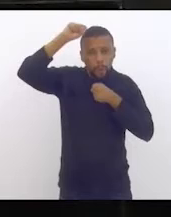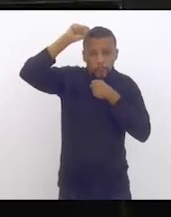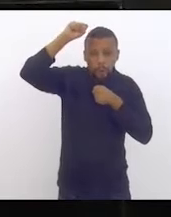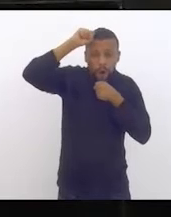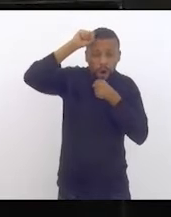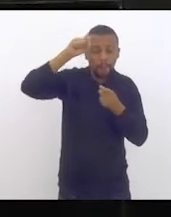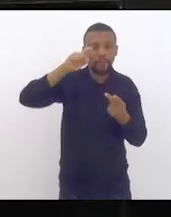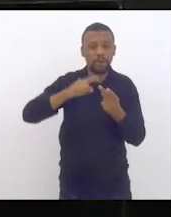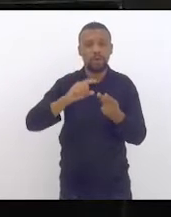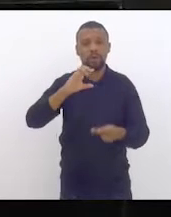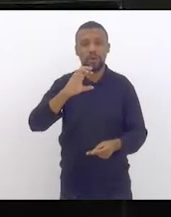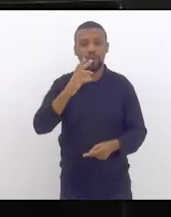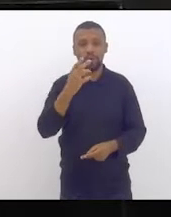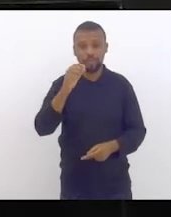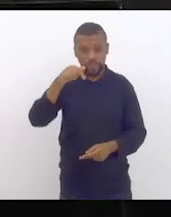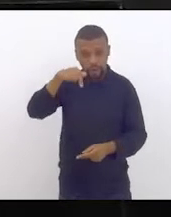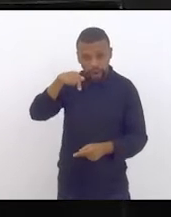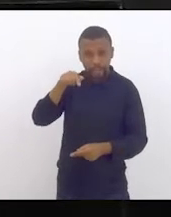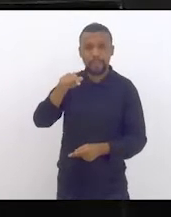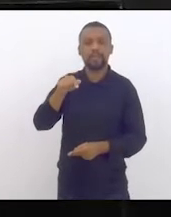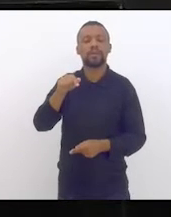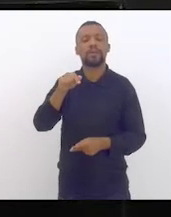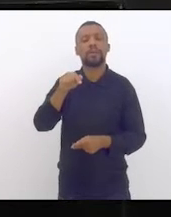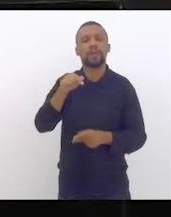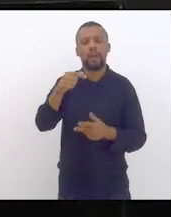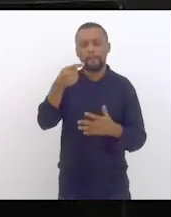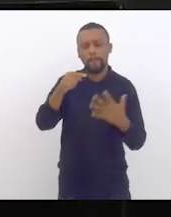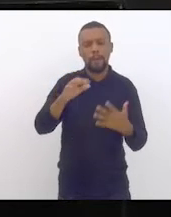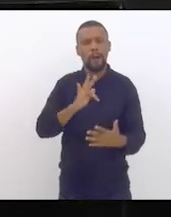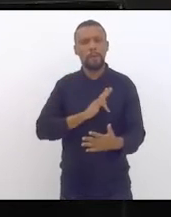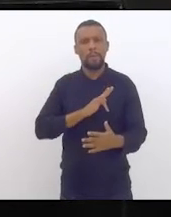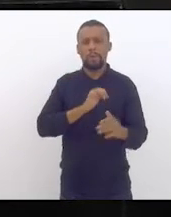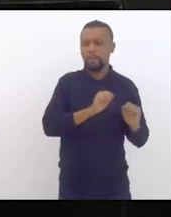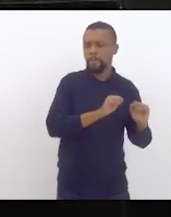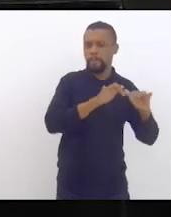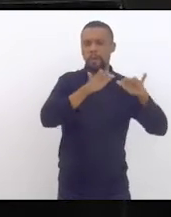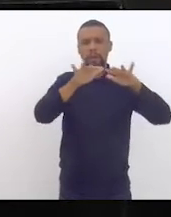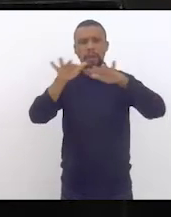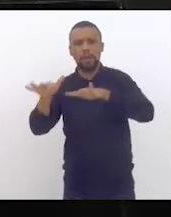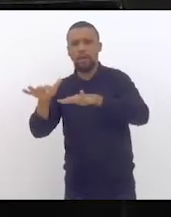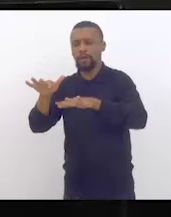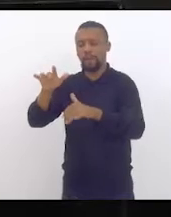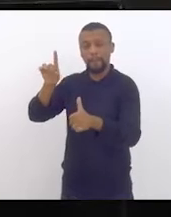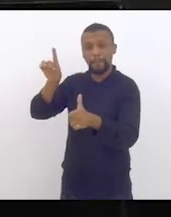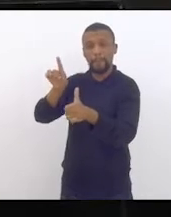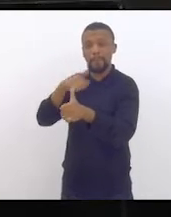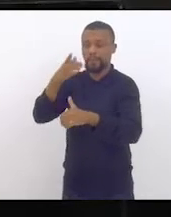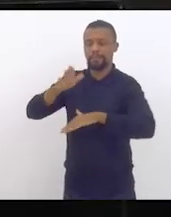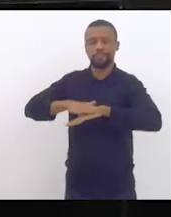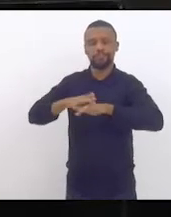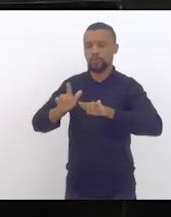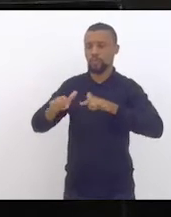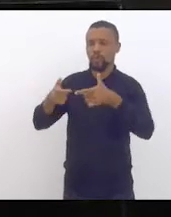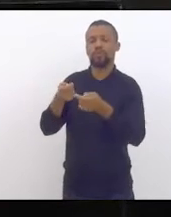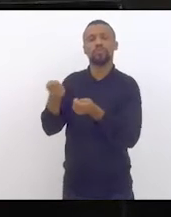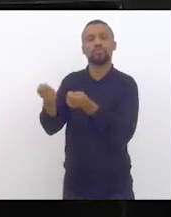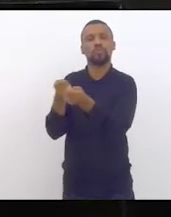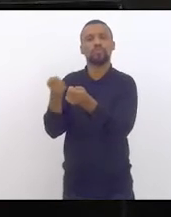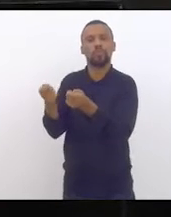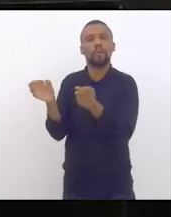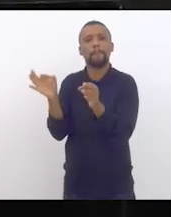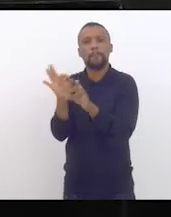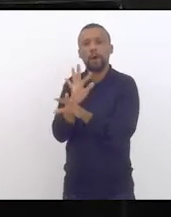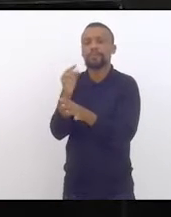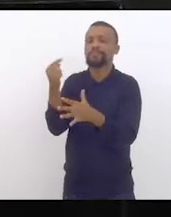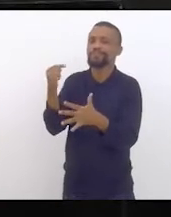de choque dentre outras que tomaram as devidas primeiras medidas de controle e entregou